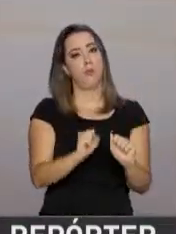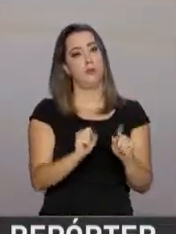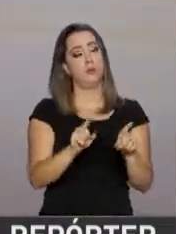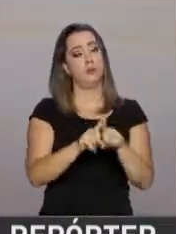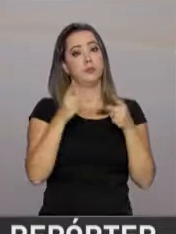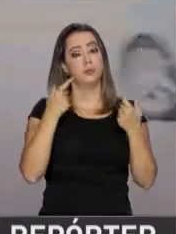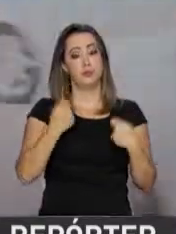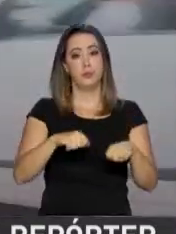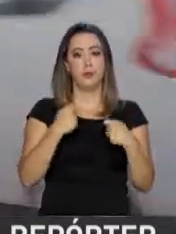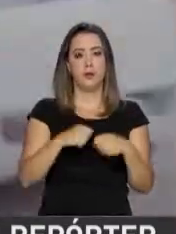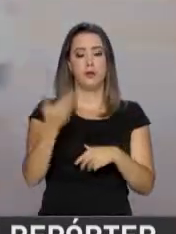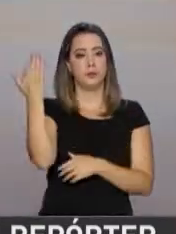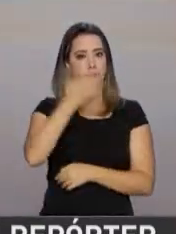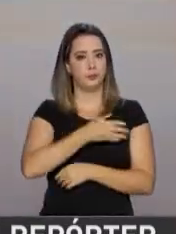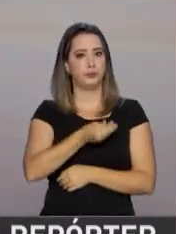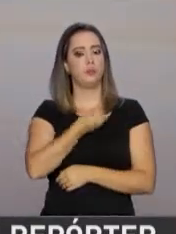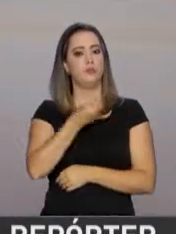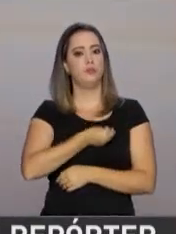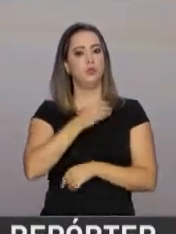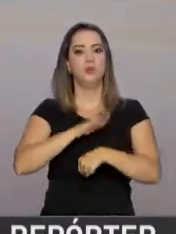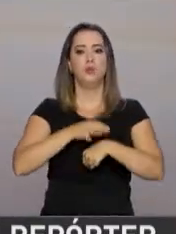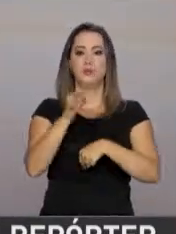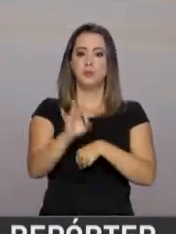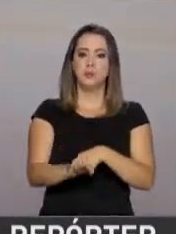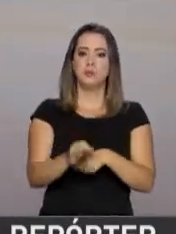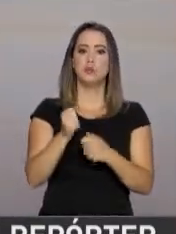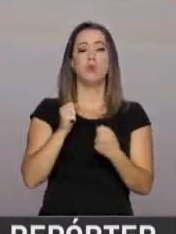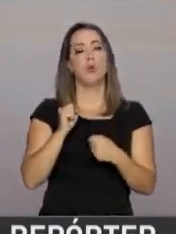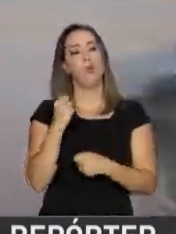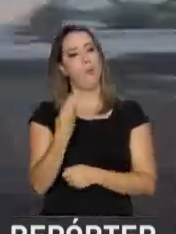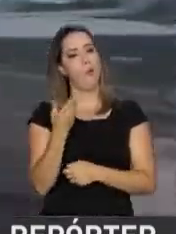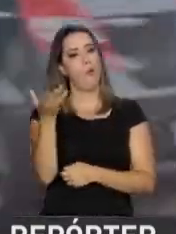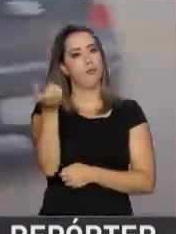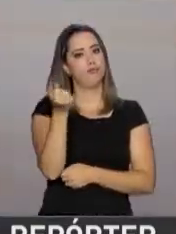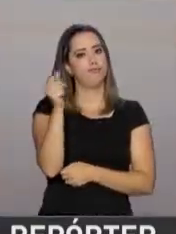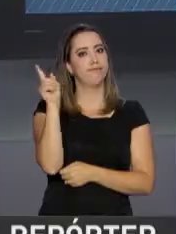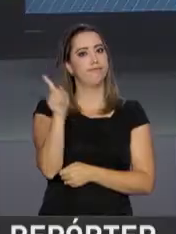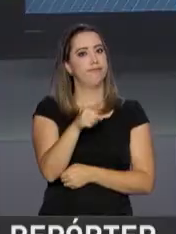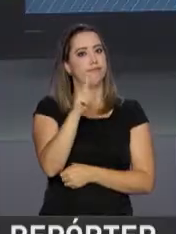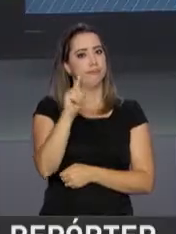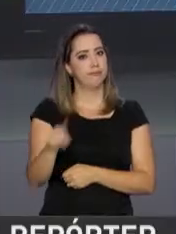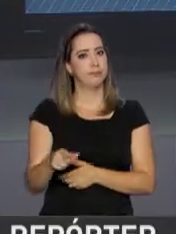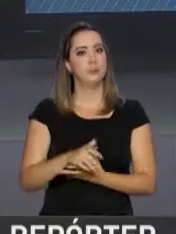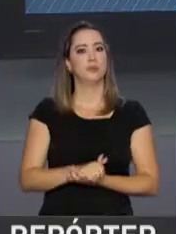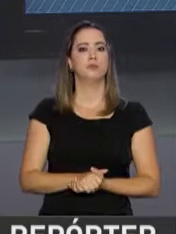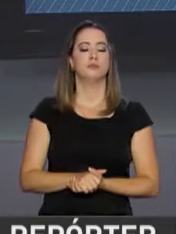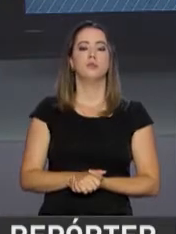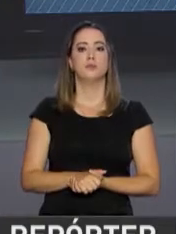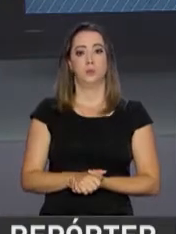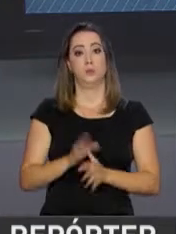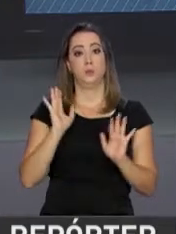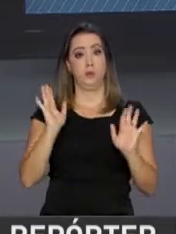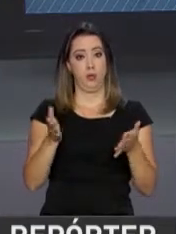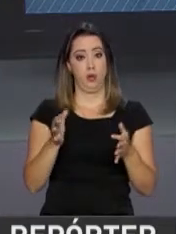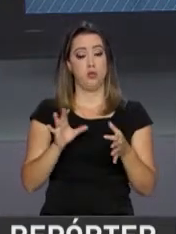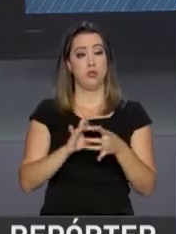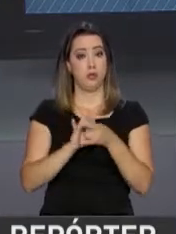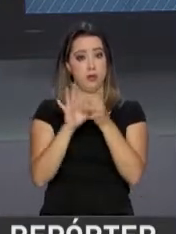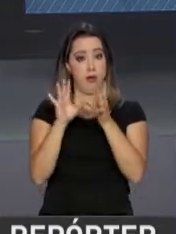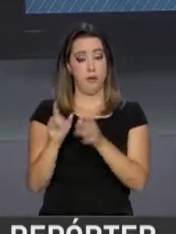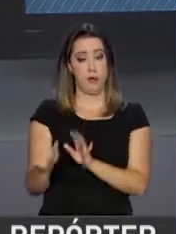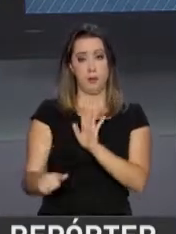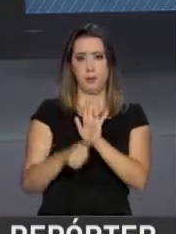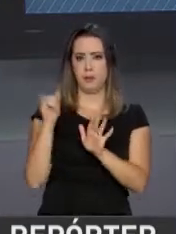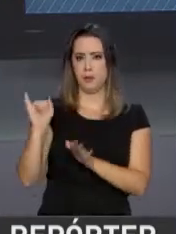comprovação de vida no tempo previsto poderá ter o pagamento suspenso já está valendo desde 1º de janeiro